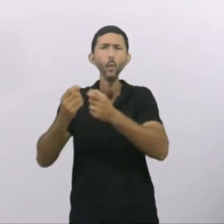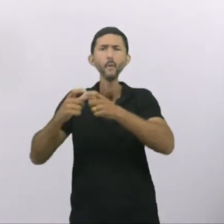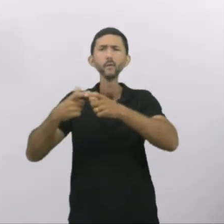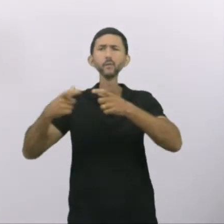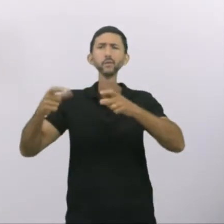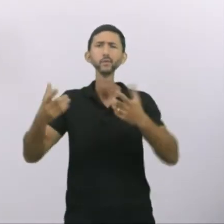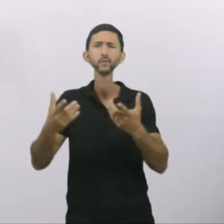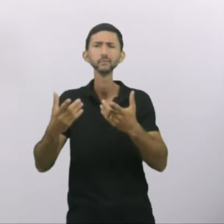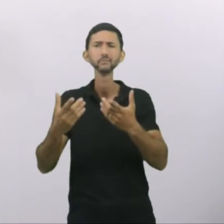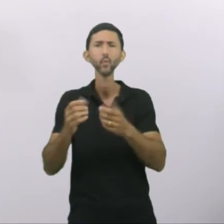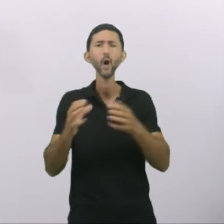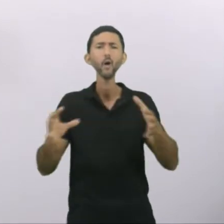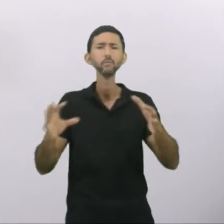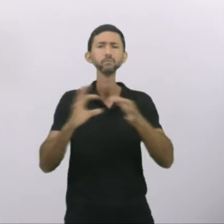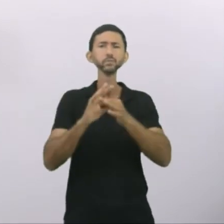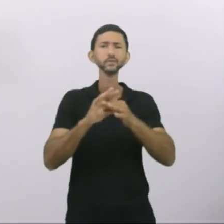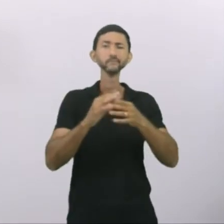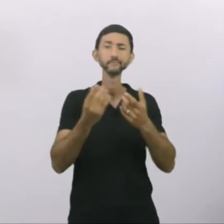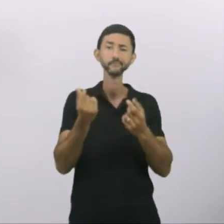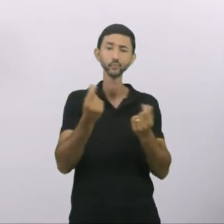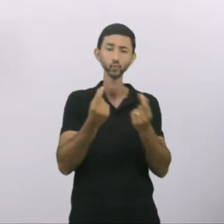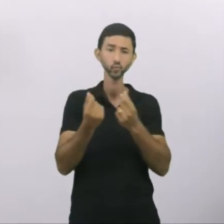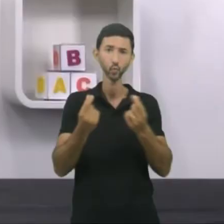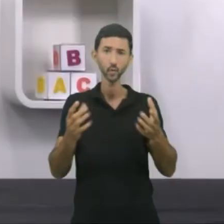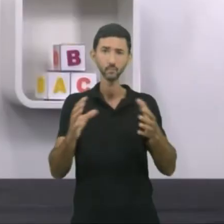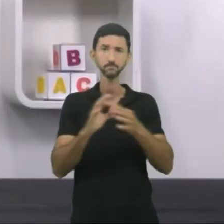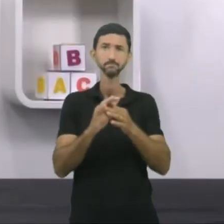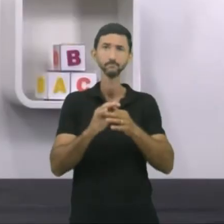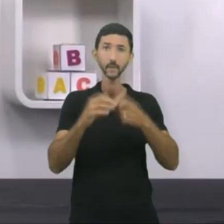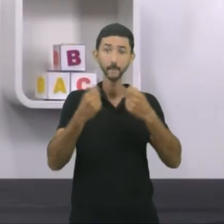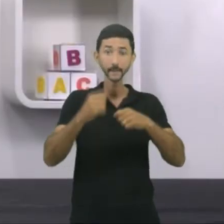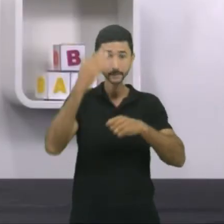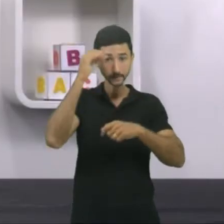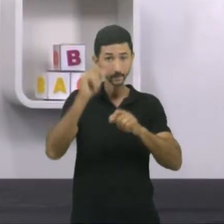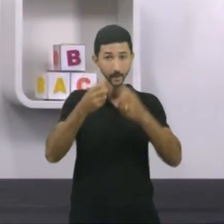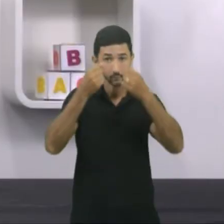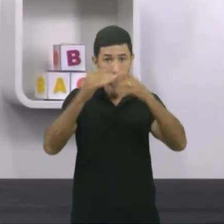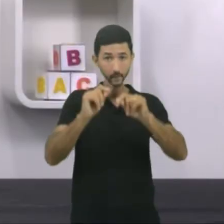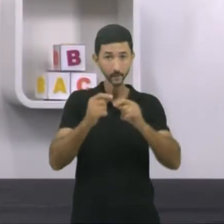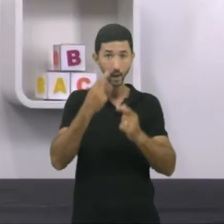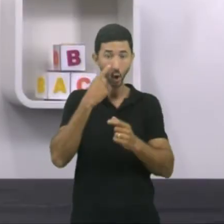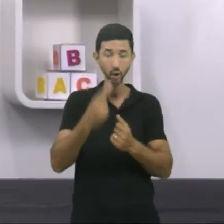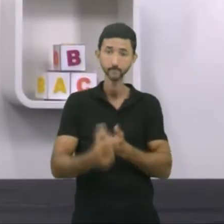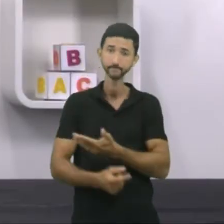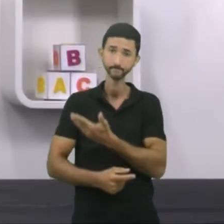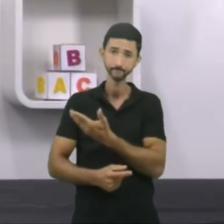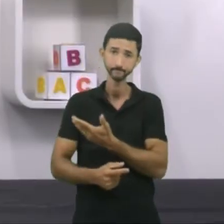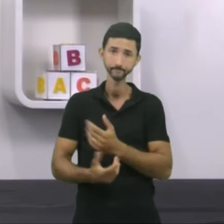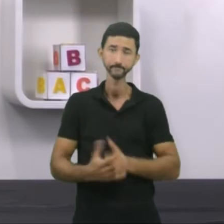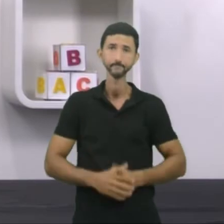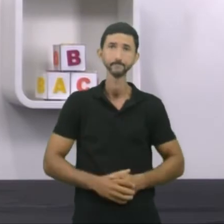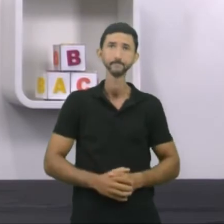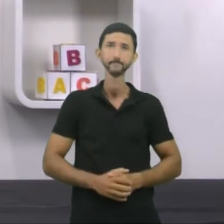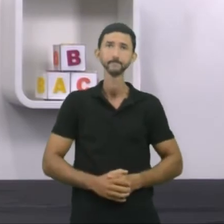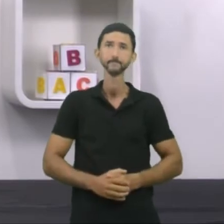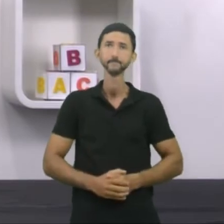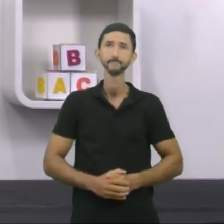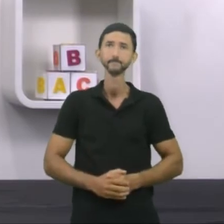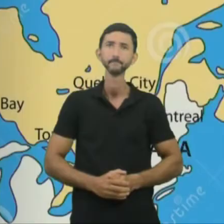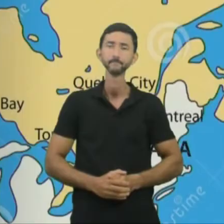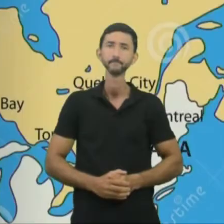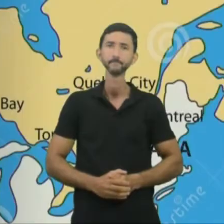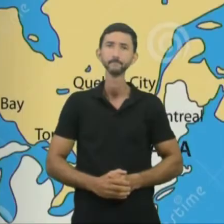Qual a associação entre as duas economias? Isso vocês precisam saber. O Canadá, observem no